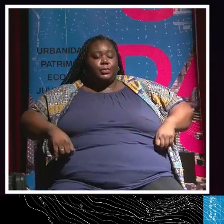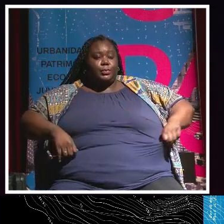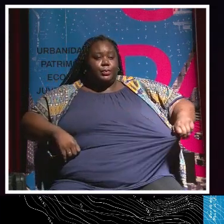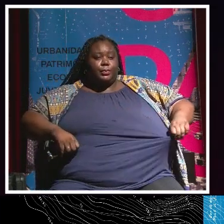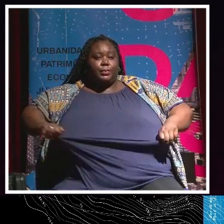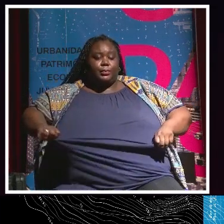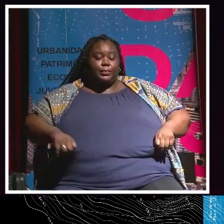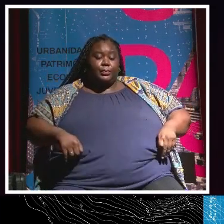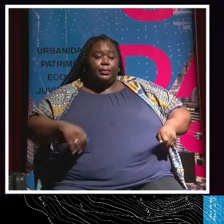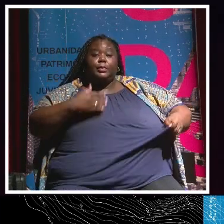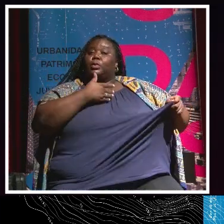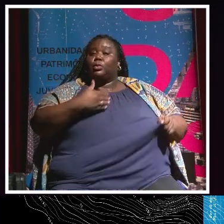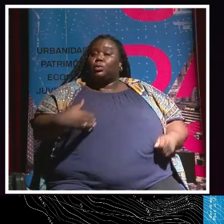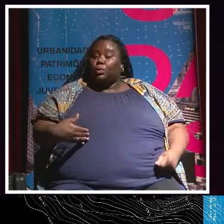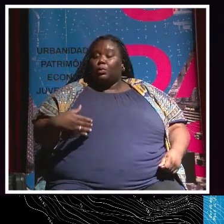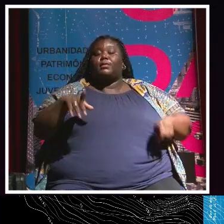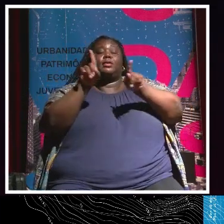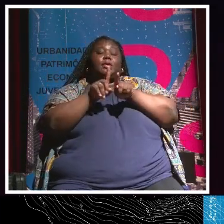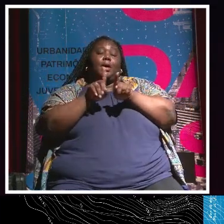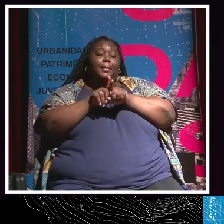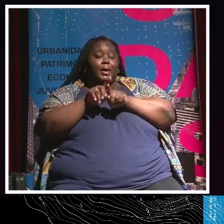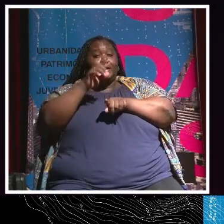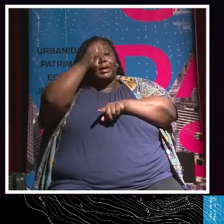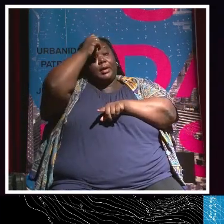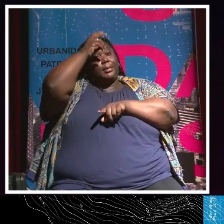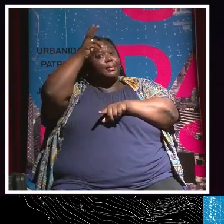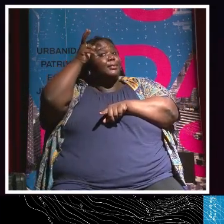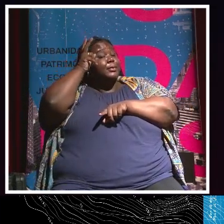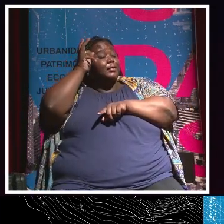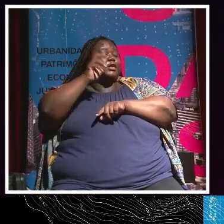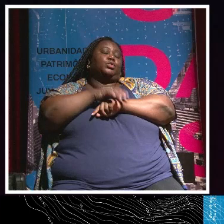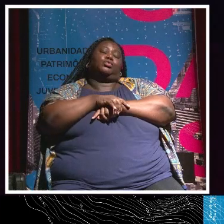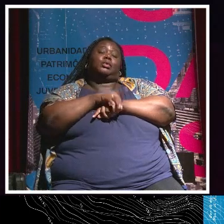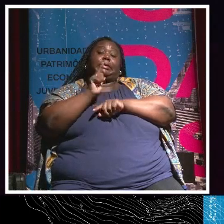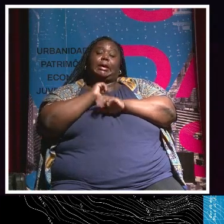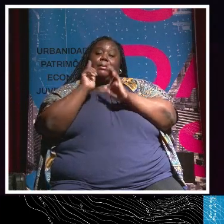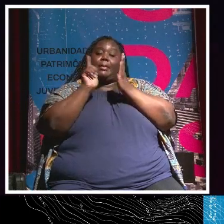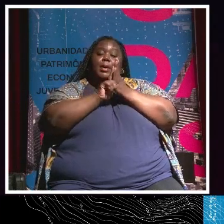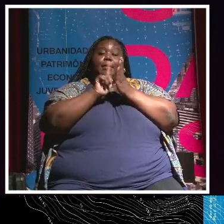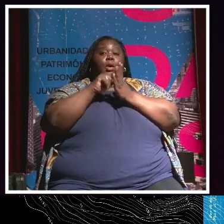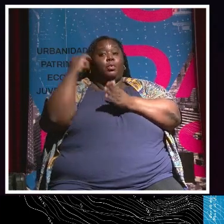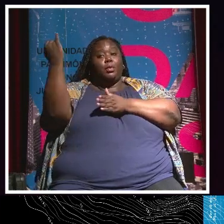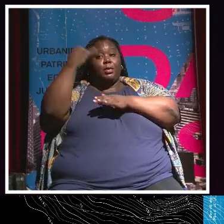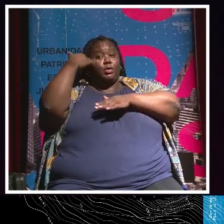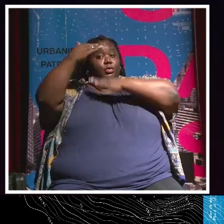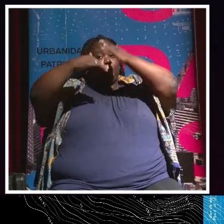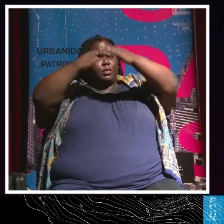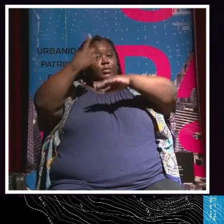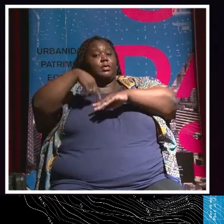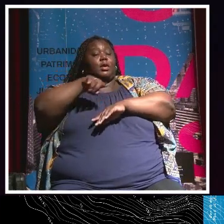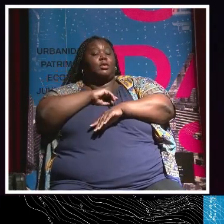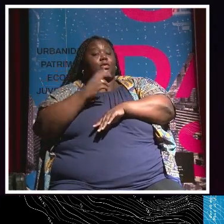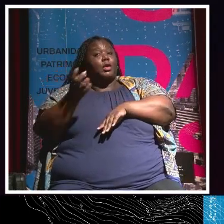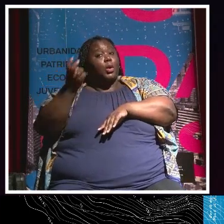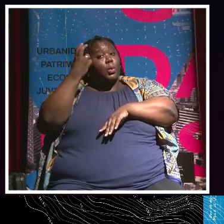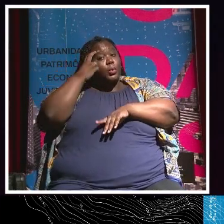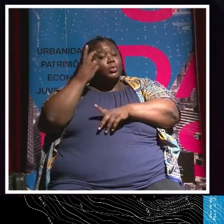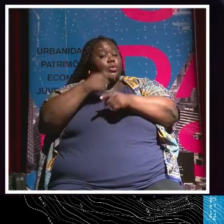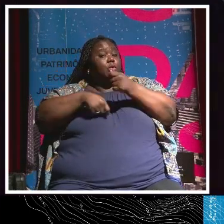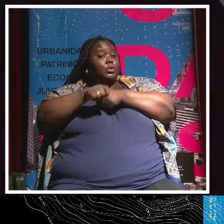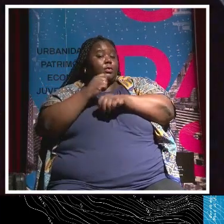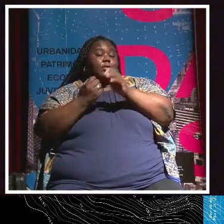órgãos públicos também, né, das instituições governamentais, tem um papel fundamental nesse desenvolvimento da nossa cultura, da nossa